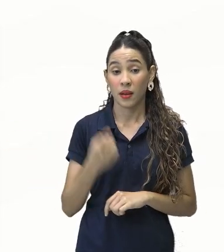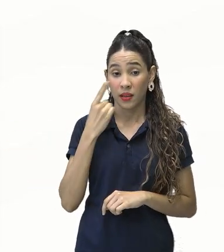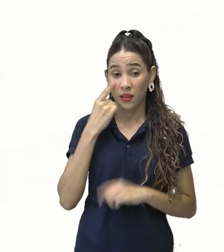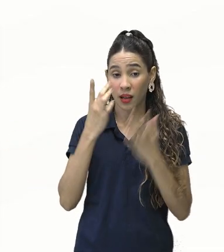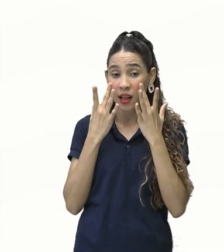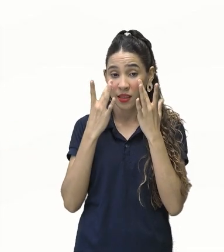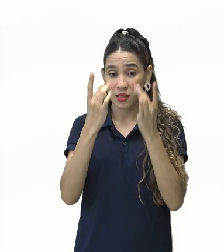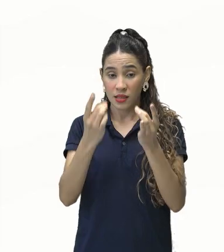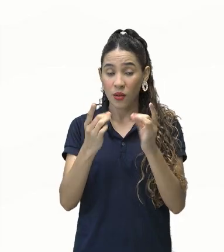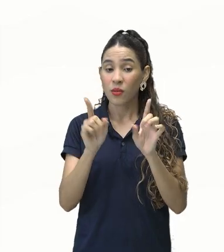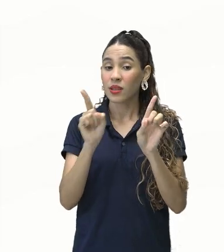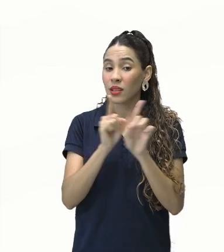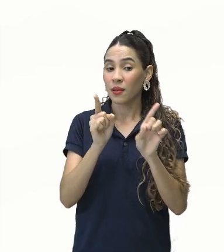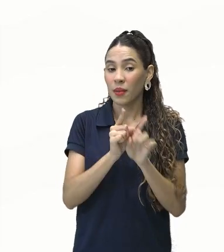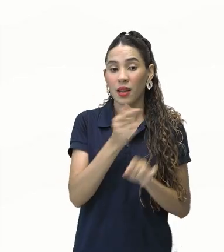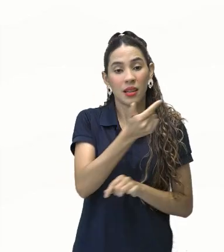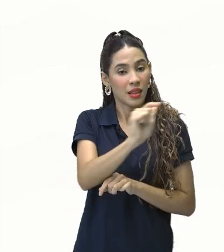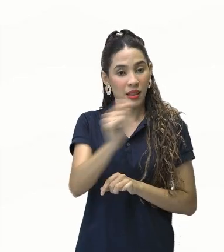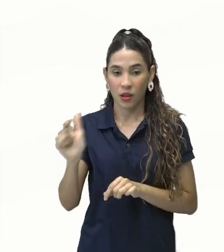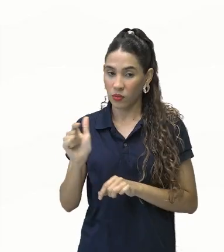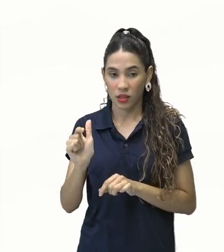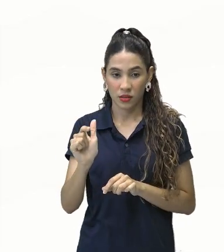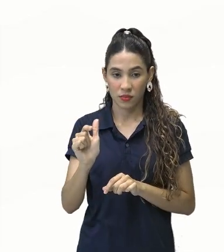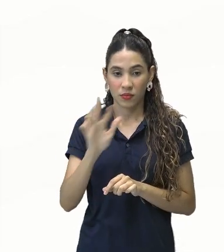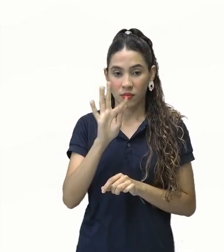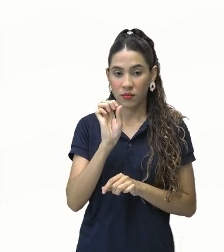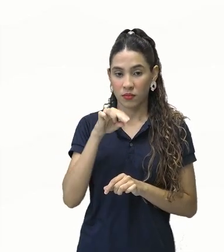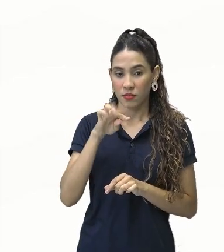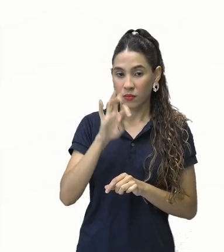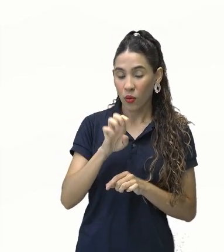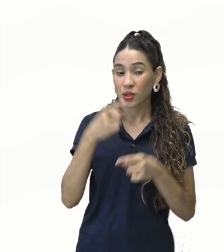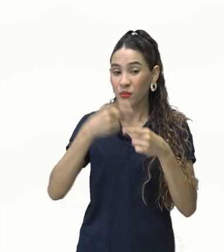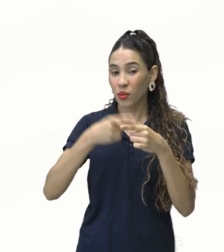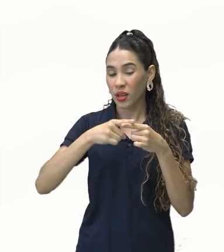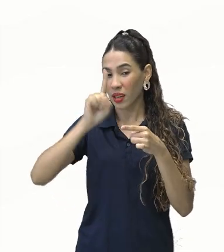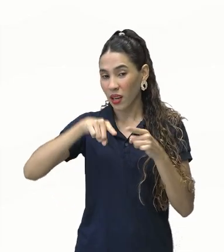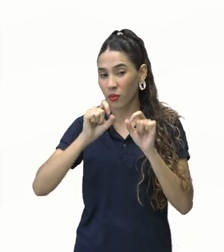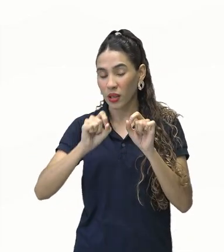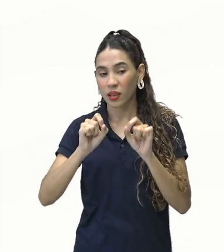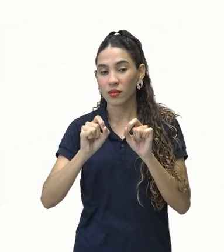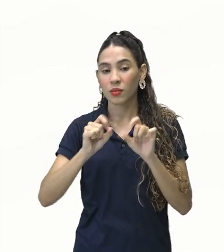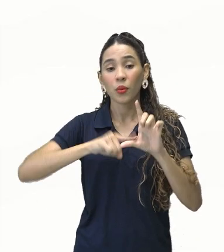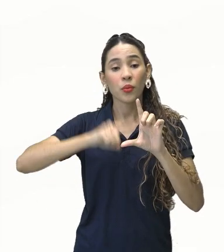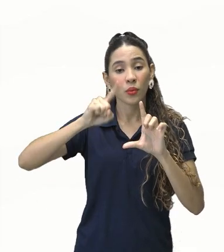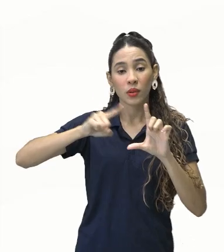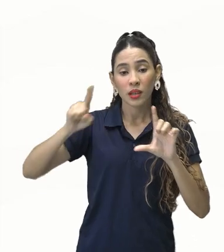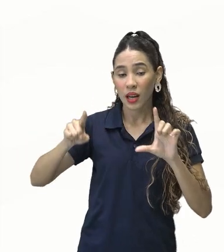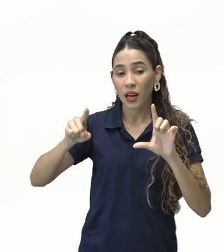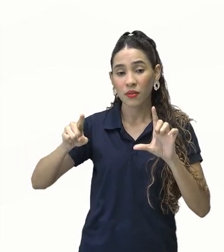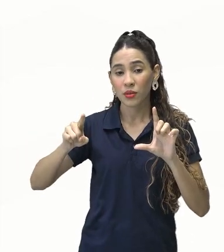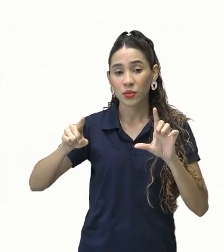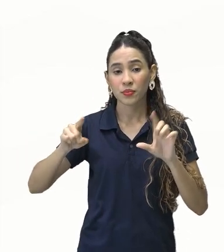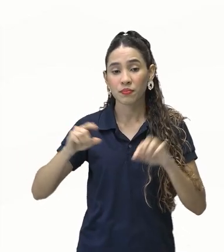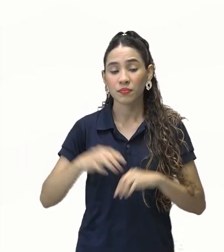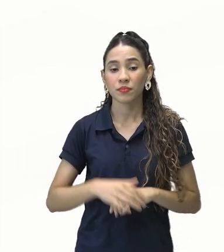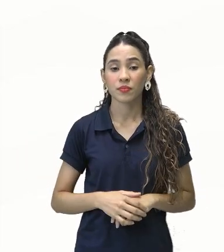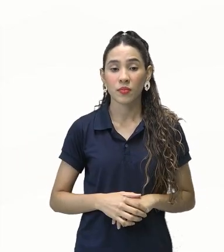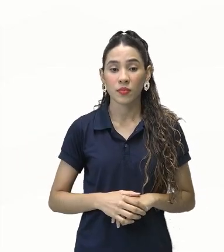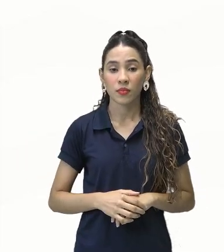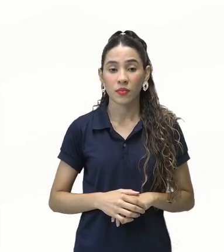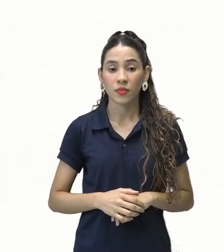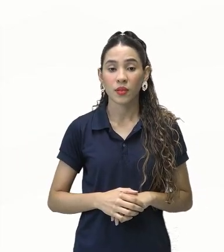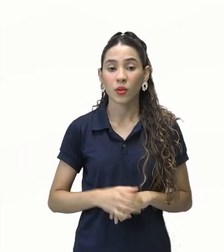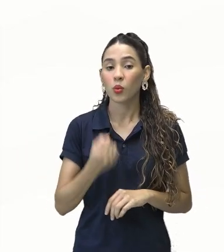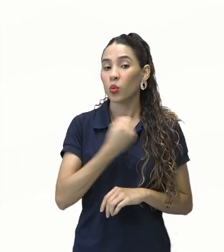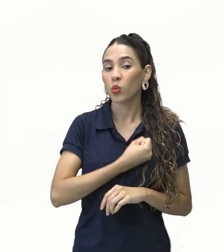Observe que aqui também não temos fonte, por se tratar, tá, de um gráfico com